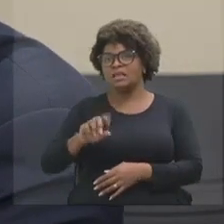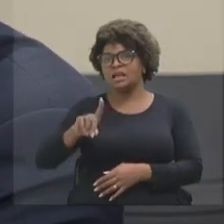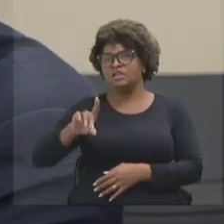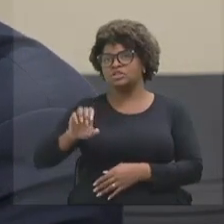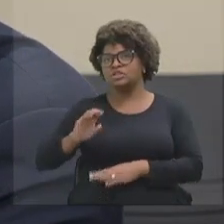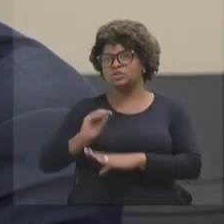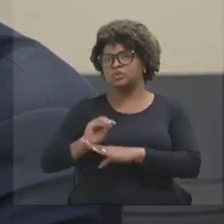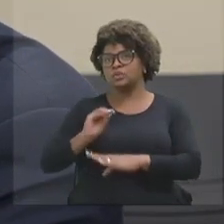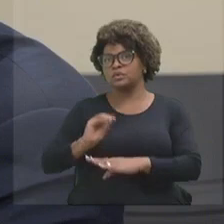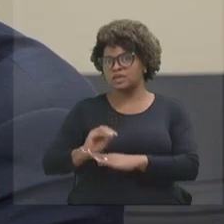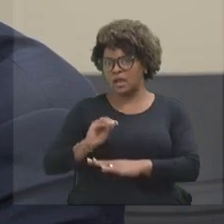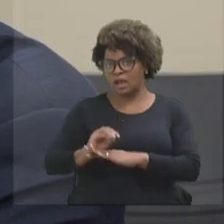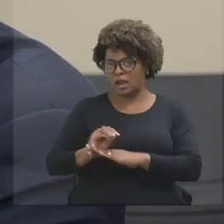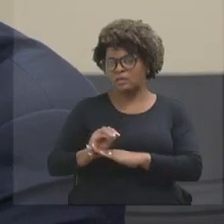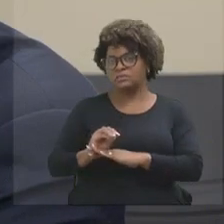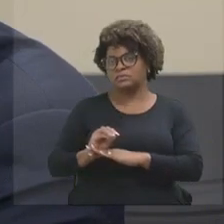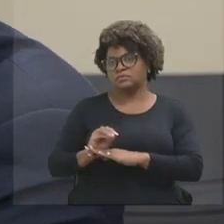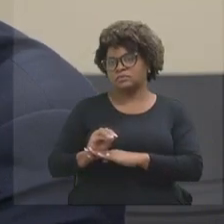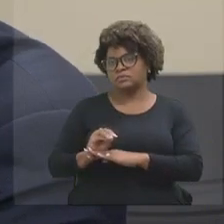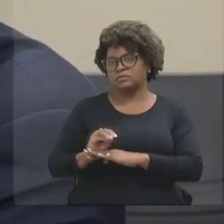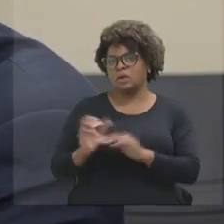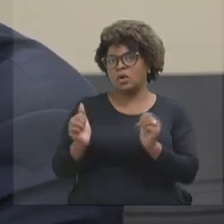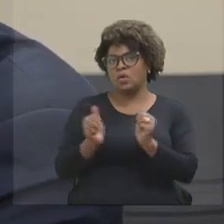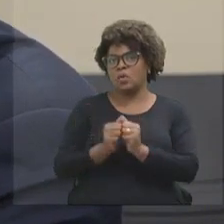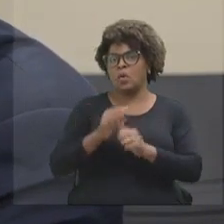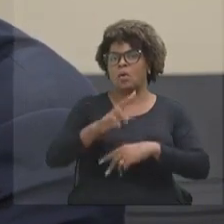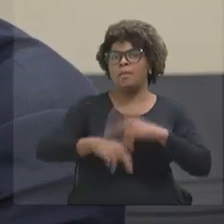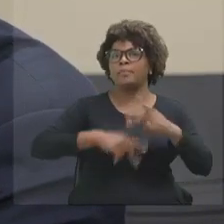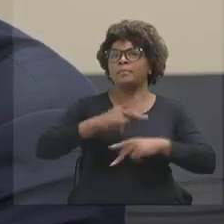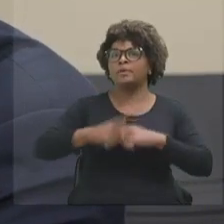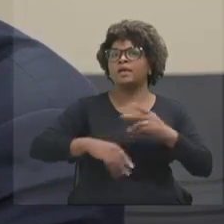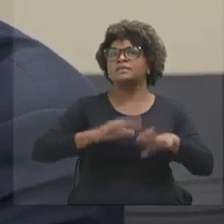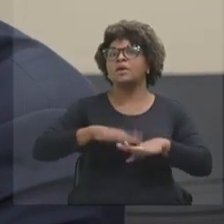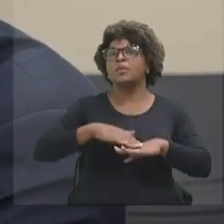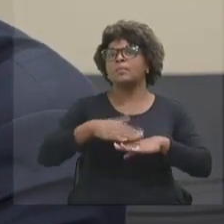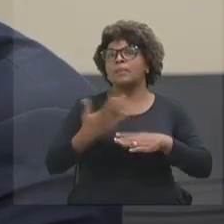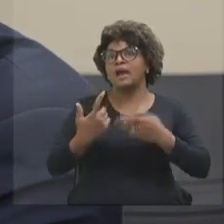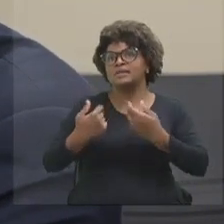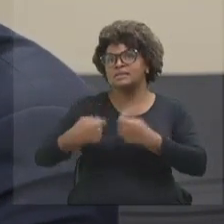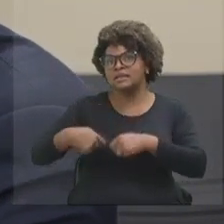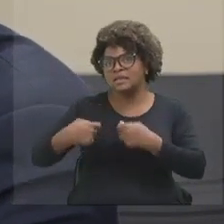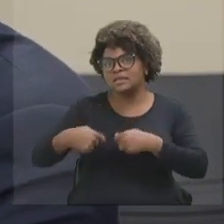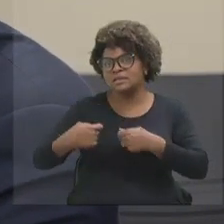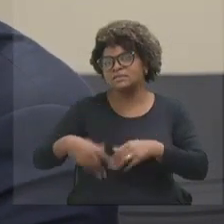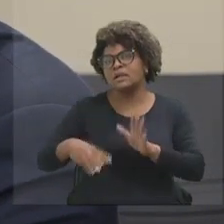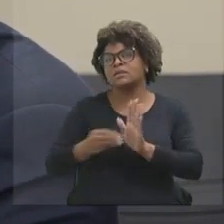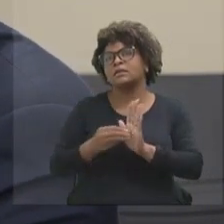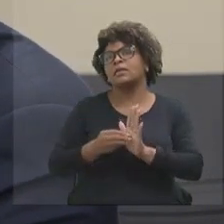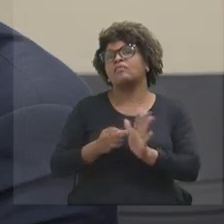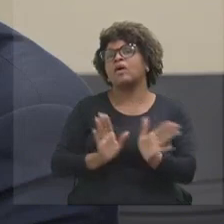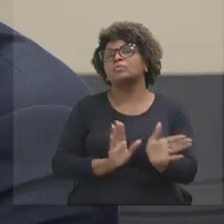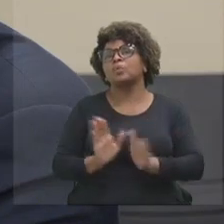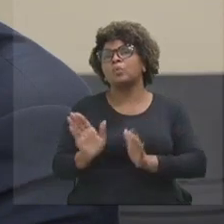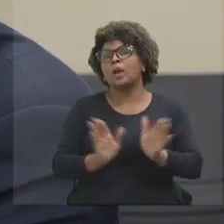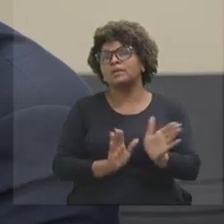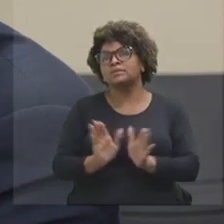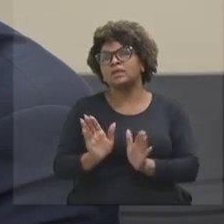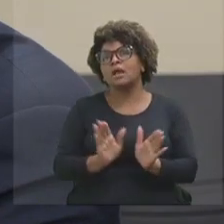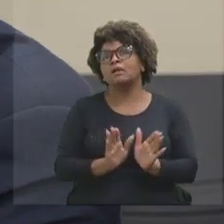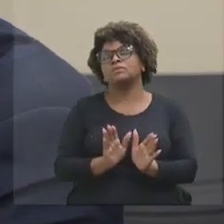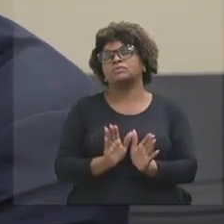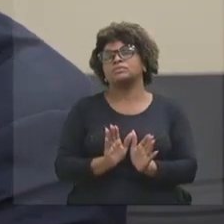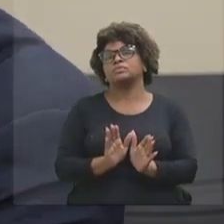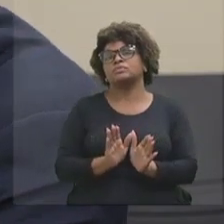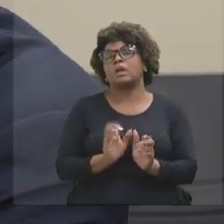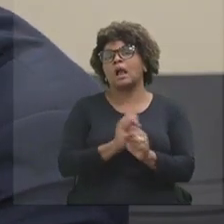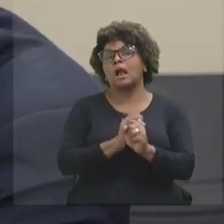a isso a especialmente a população mais vulnerável aquela população que não tem acesso um acesso tão tão